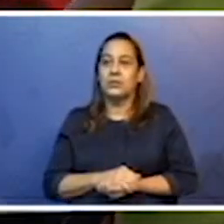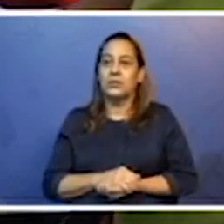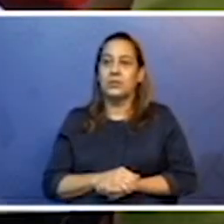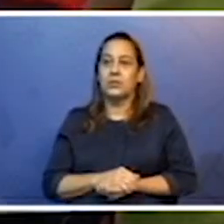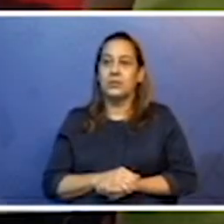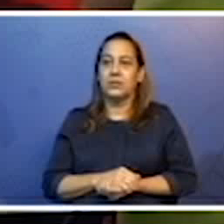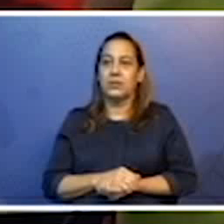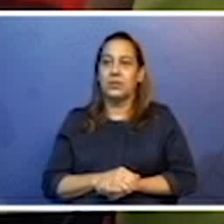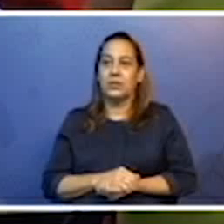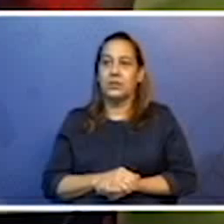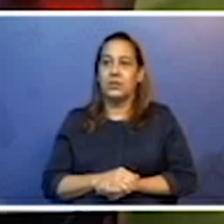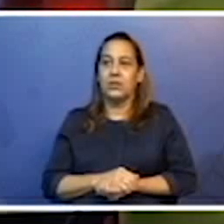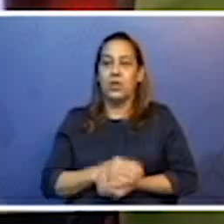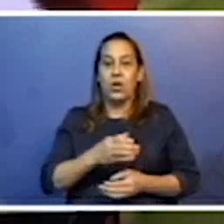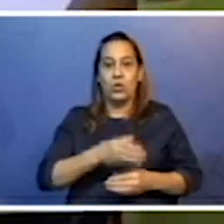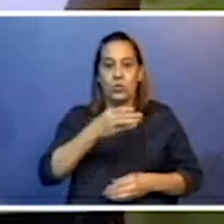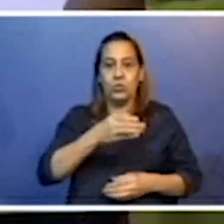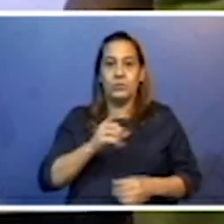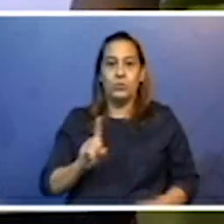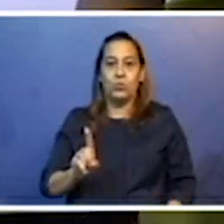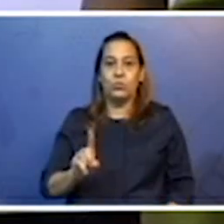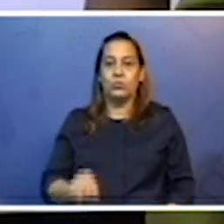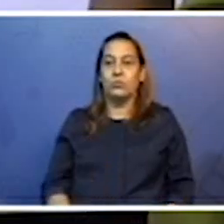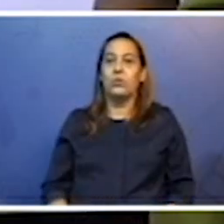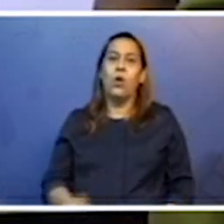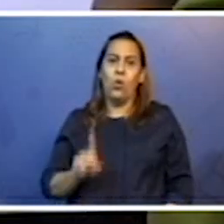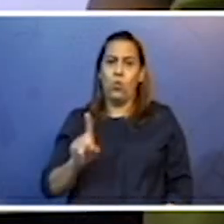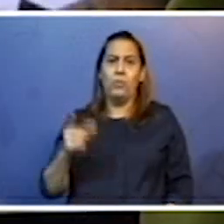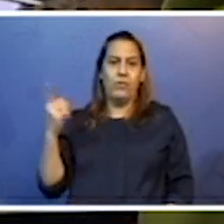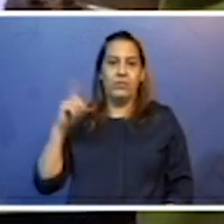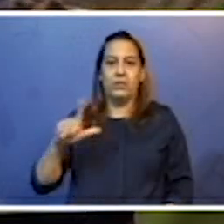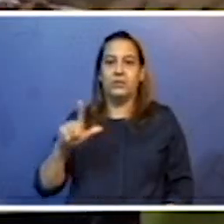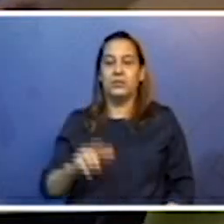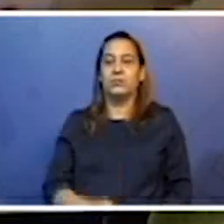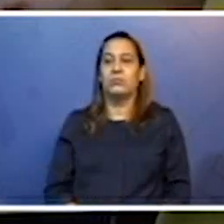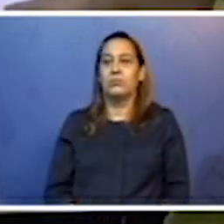do recipiente A. Não foi uma vez só? Uma vez só.